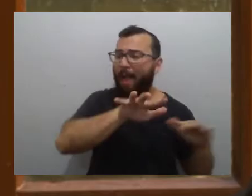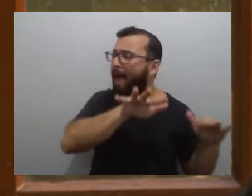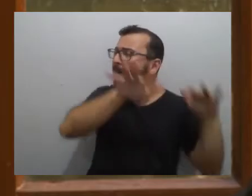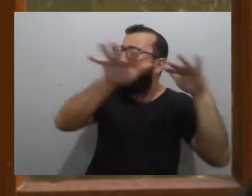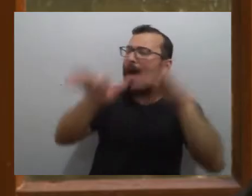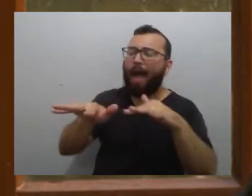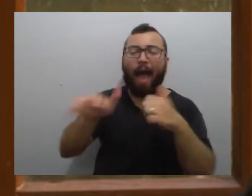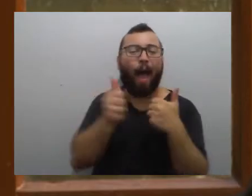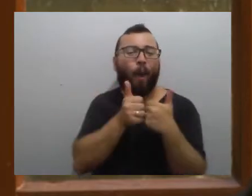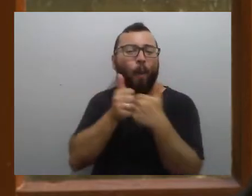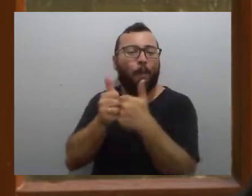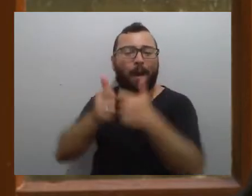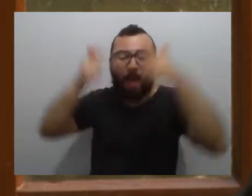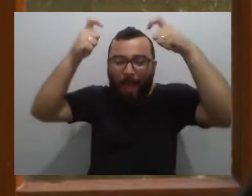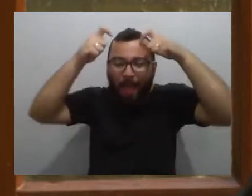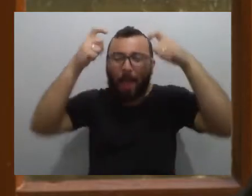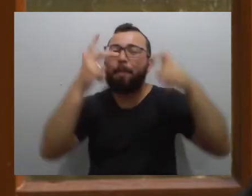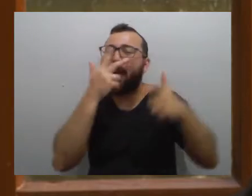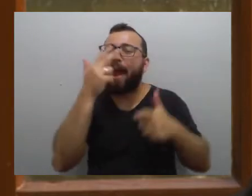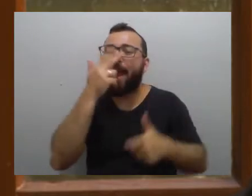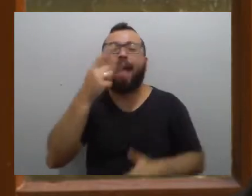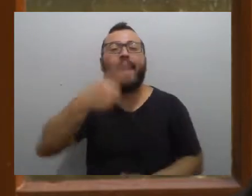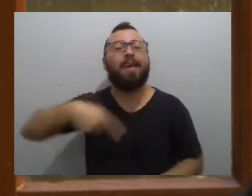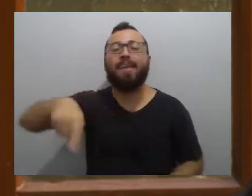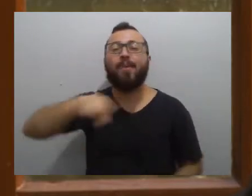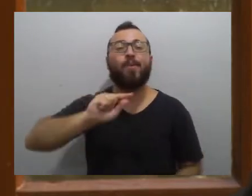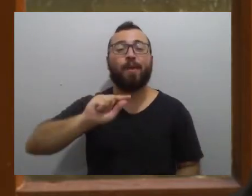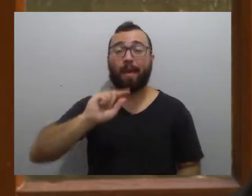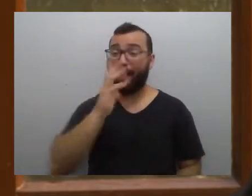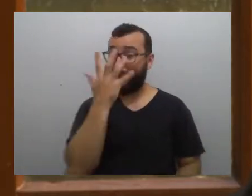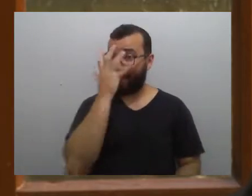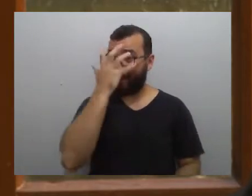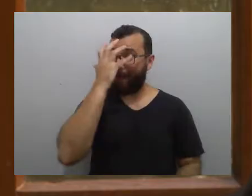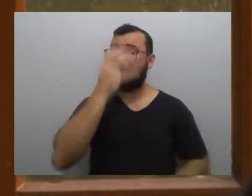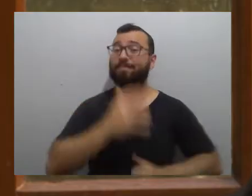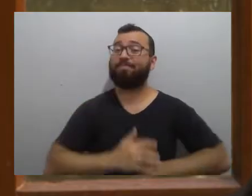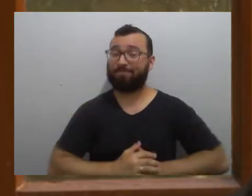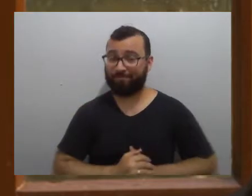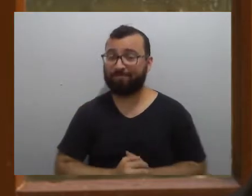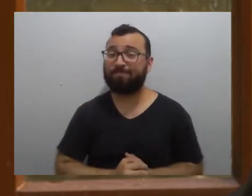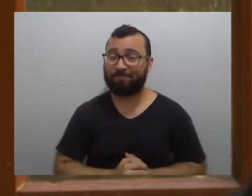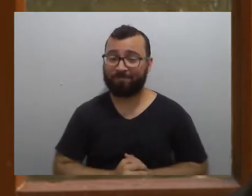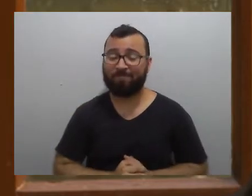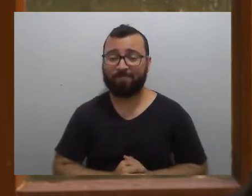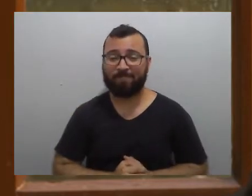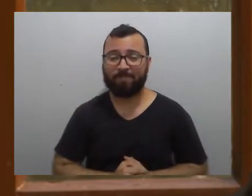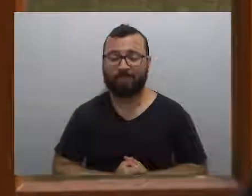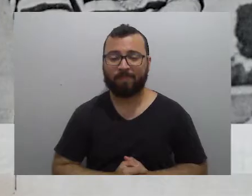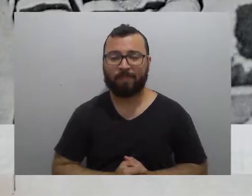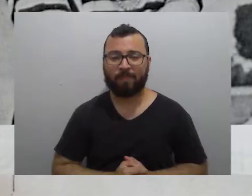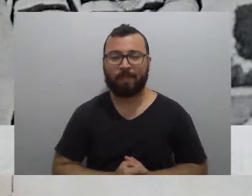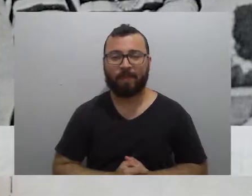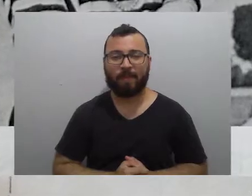a criação da universidade, porque afinal, nessa recepção que ele deu às sociedades científicas, quem falou